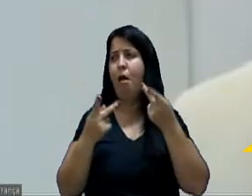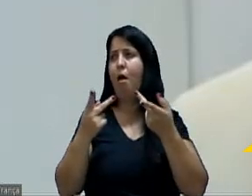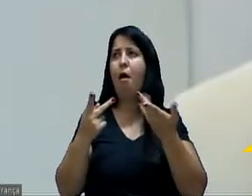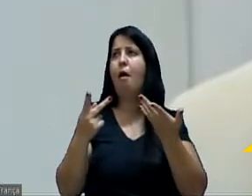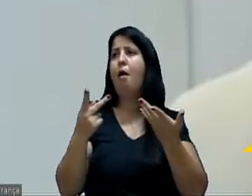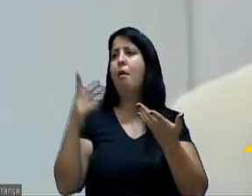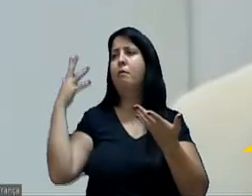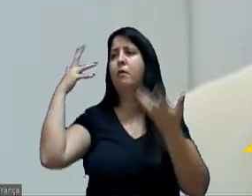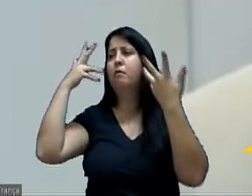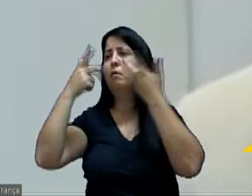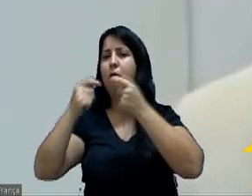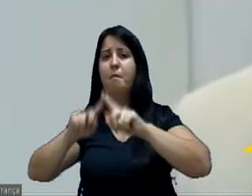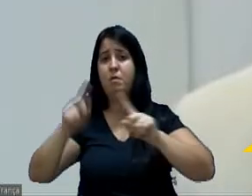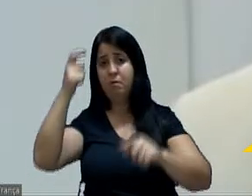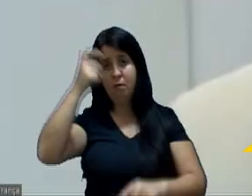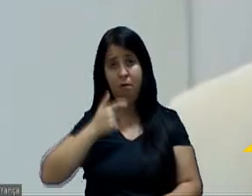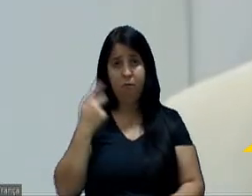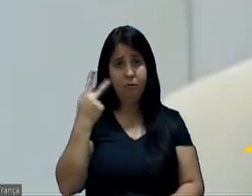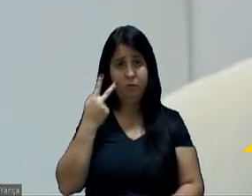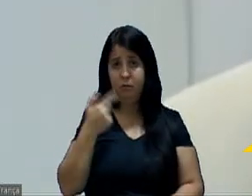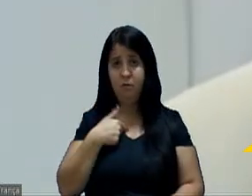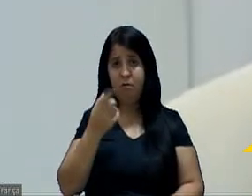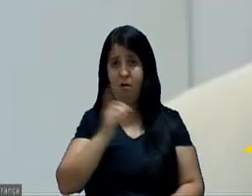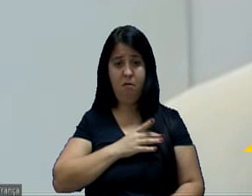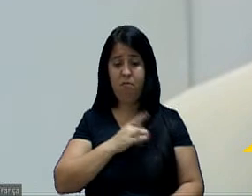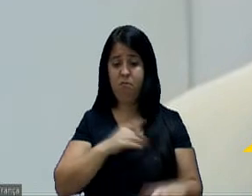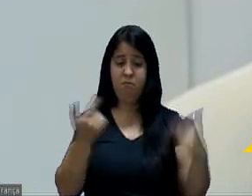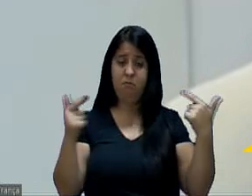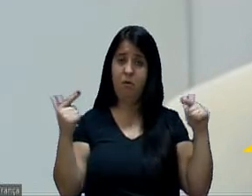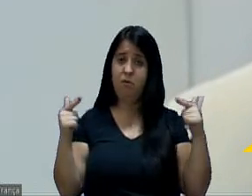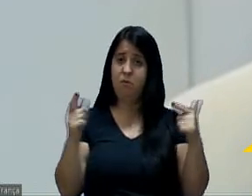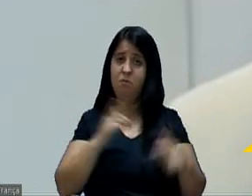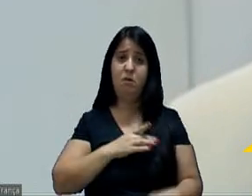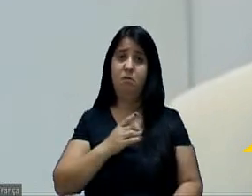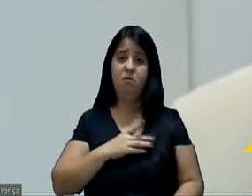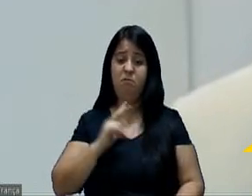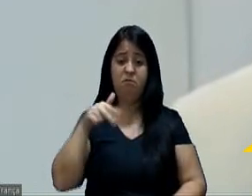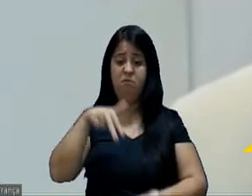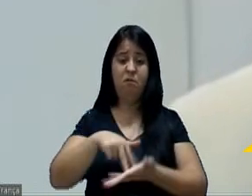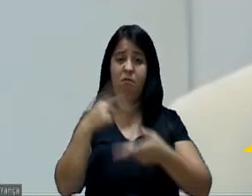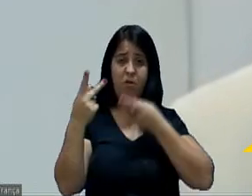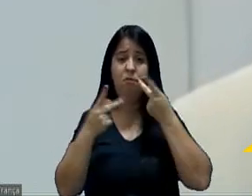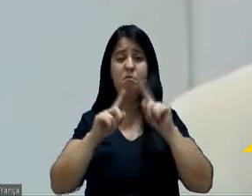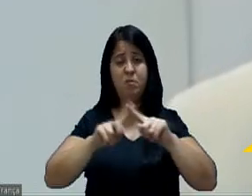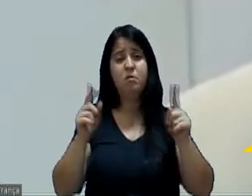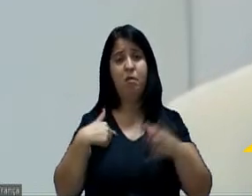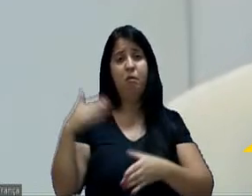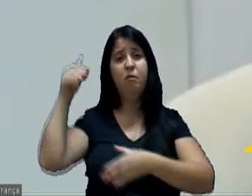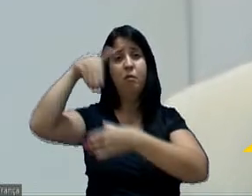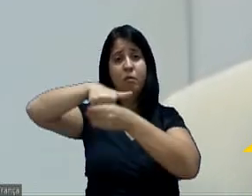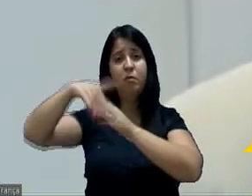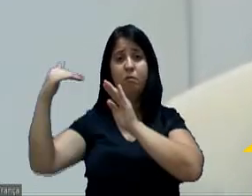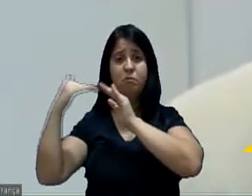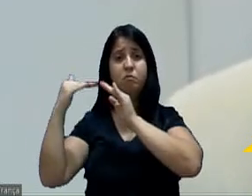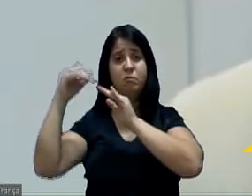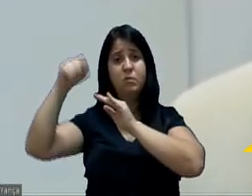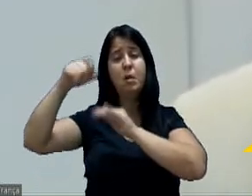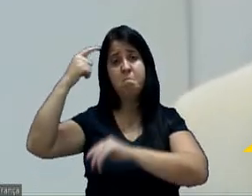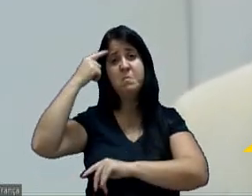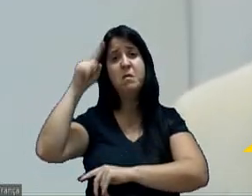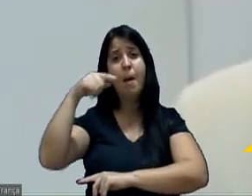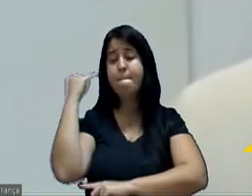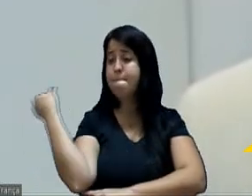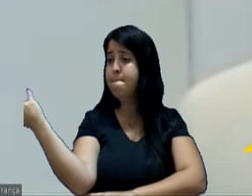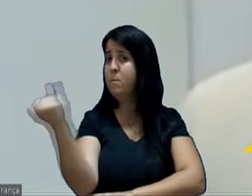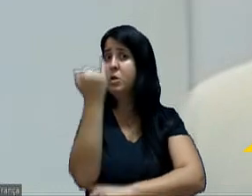Agora, esse vereador não tem medo desse tipo de colocação, mas vamos votar favorável, porque entendemos que a prioridade